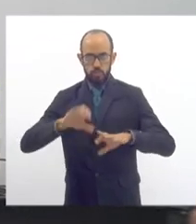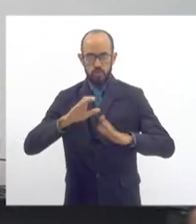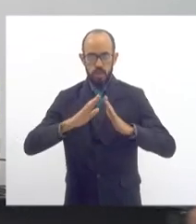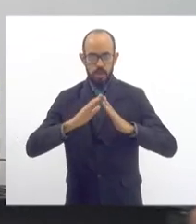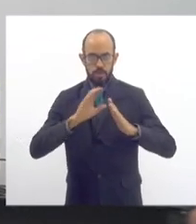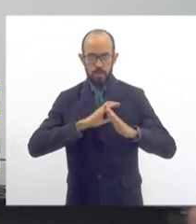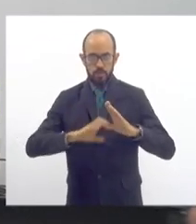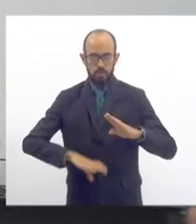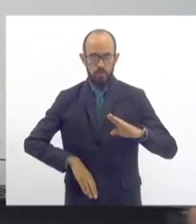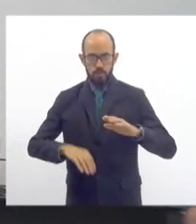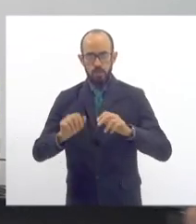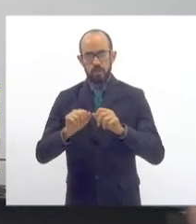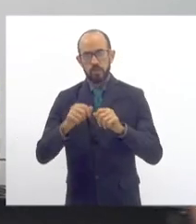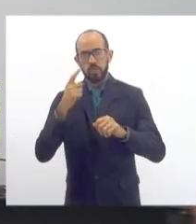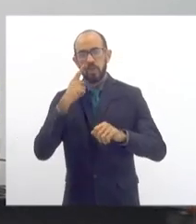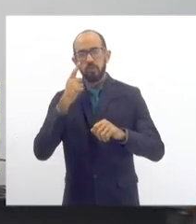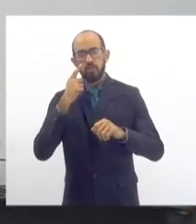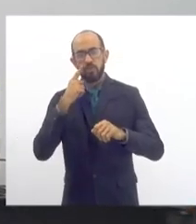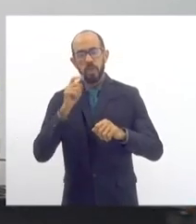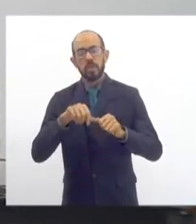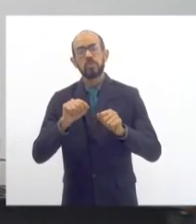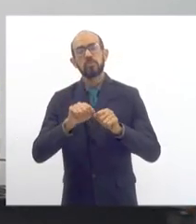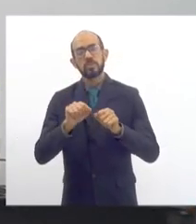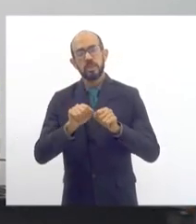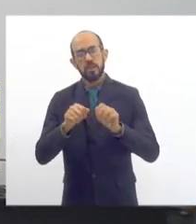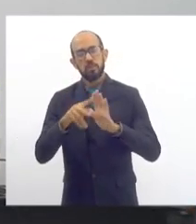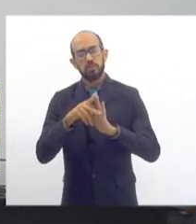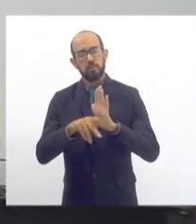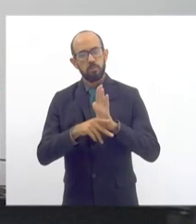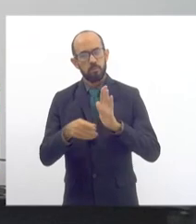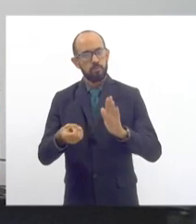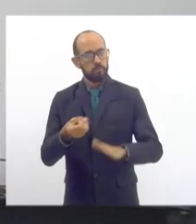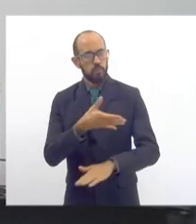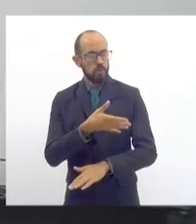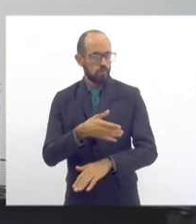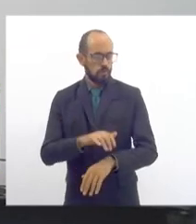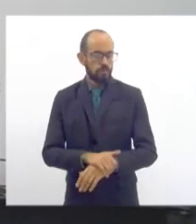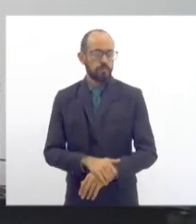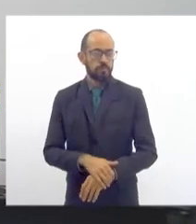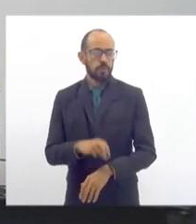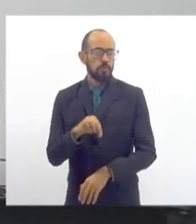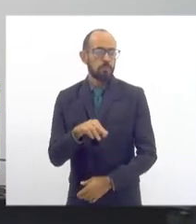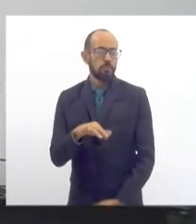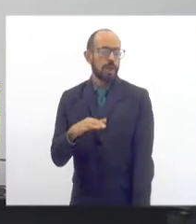fazer um critério numa portaria nova e publicasse. Em março desse ano,